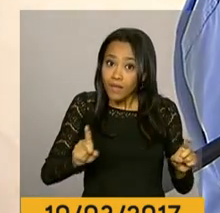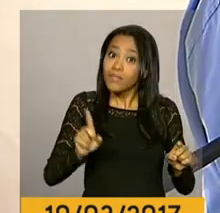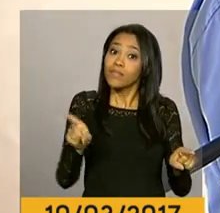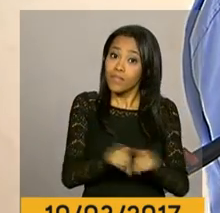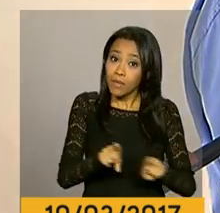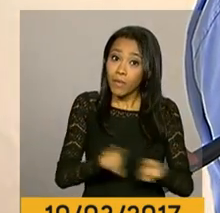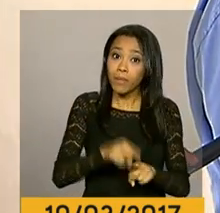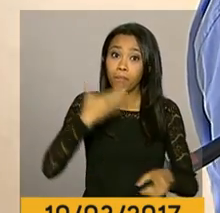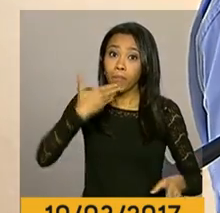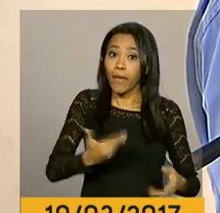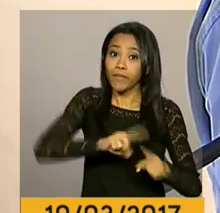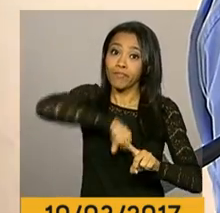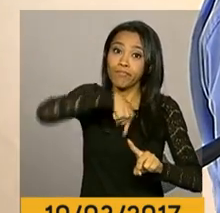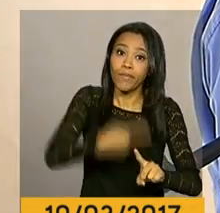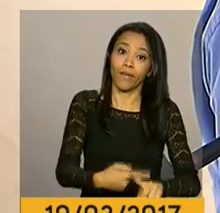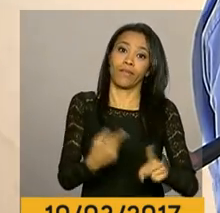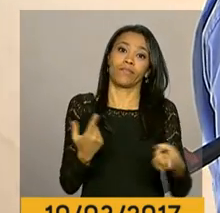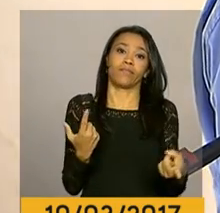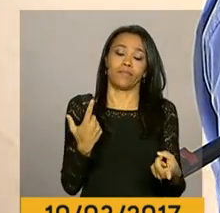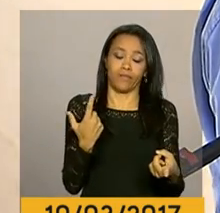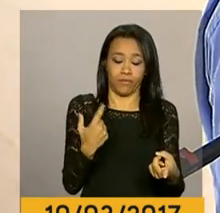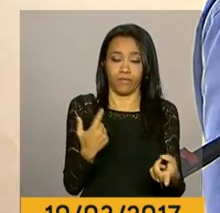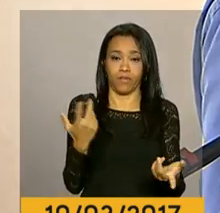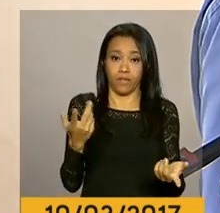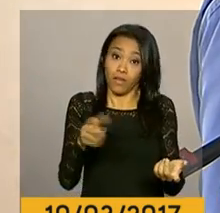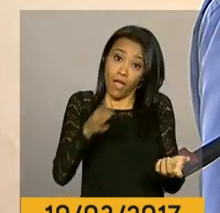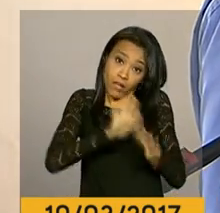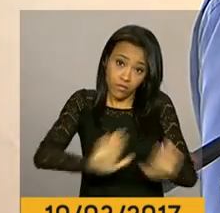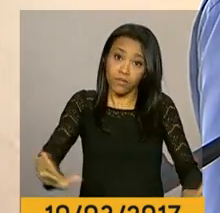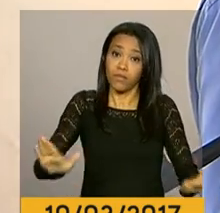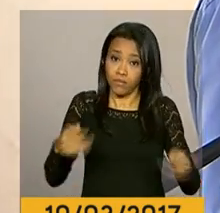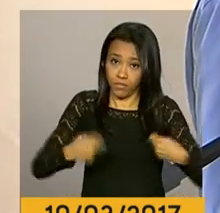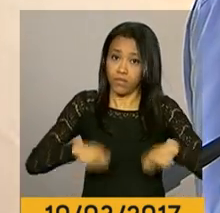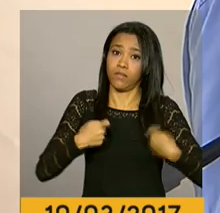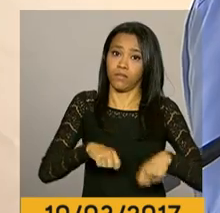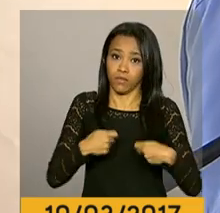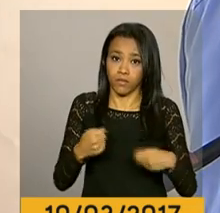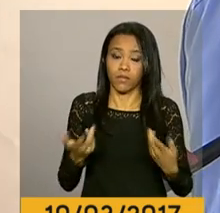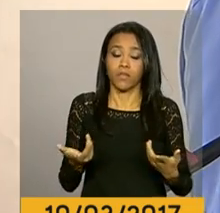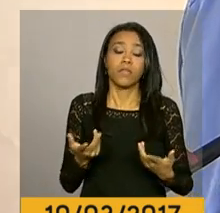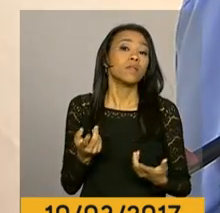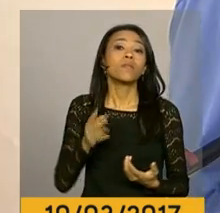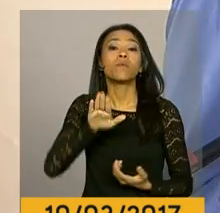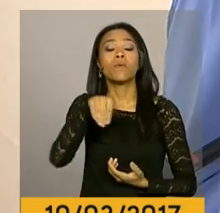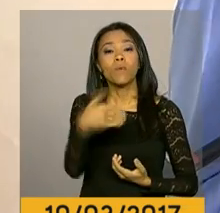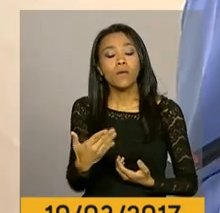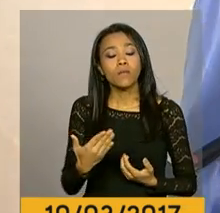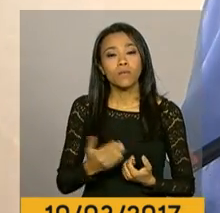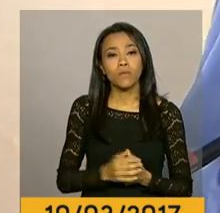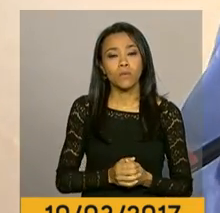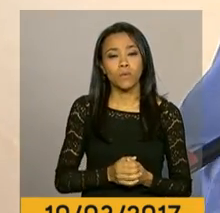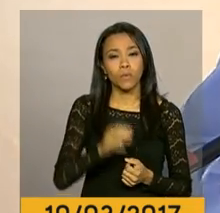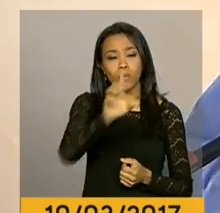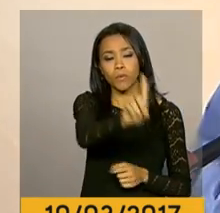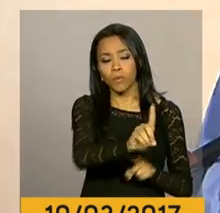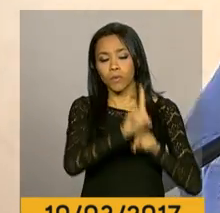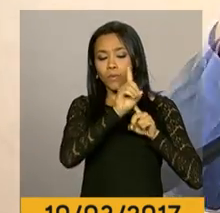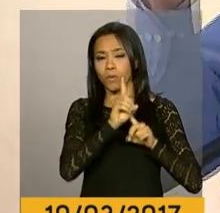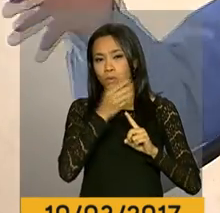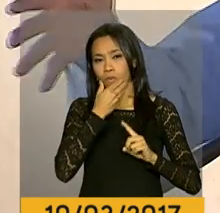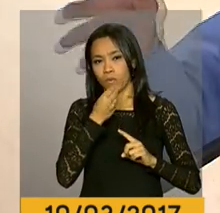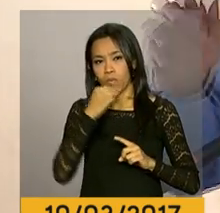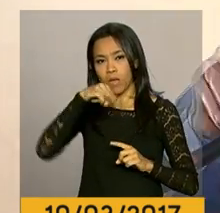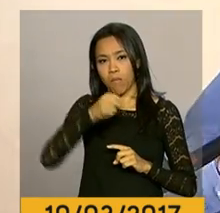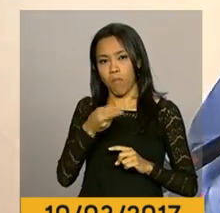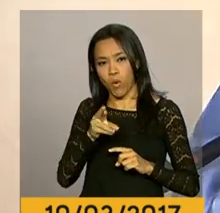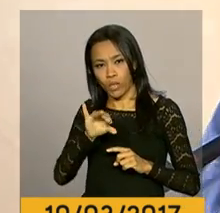disso pleiteia novas obras, e assim é que tem que ser. E aliás, quando o Maurício e outros